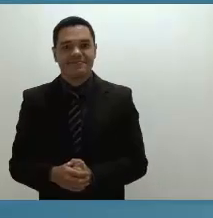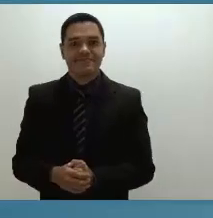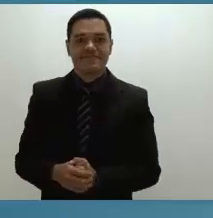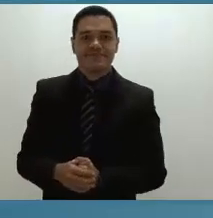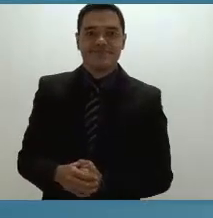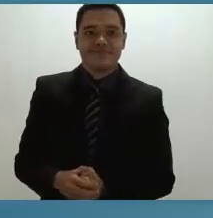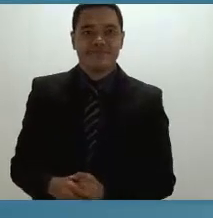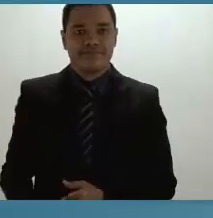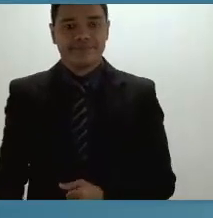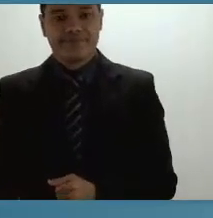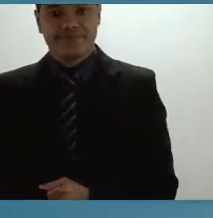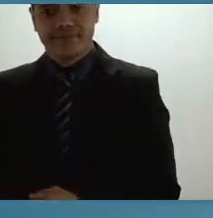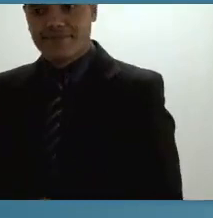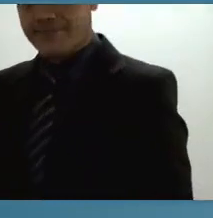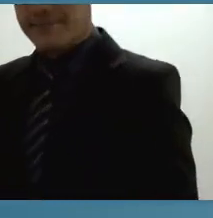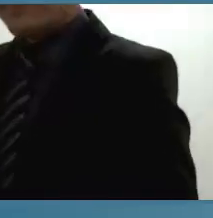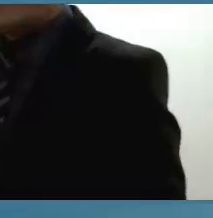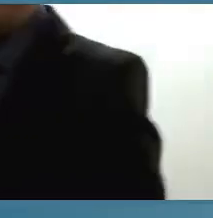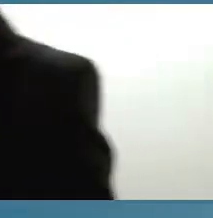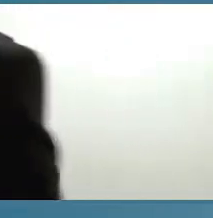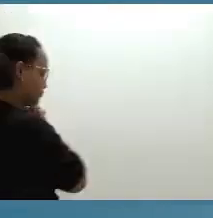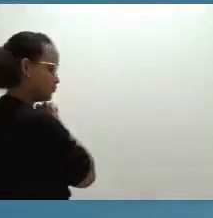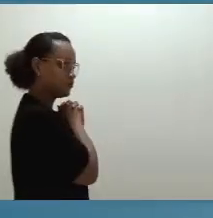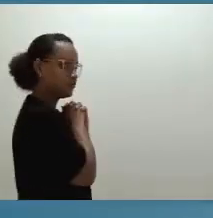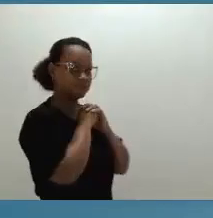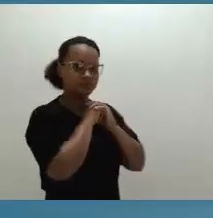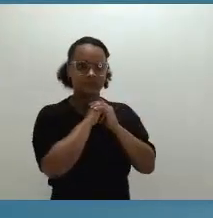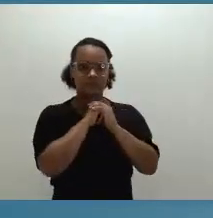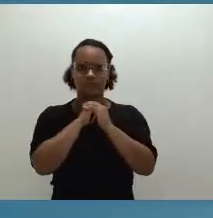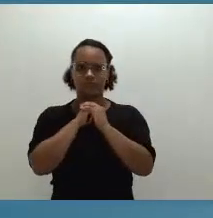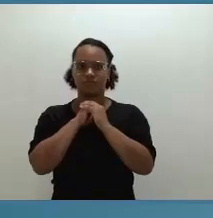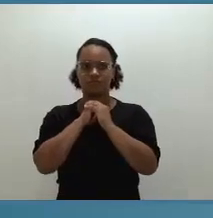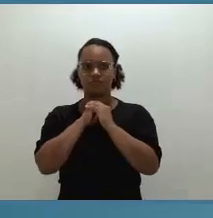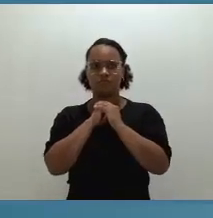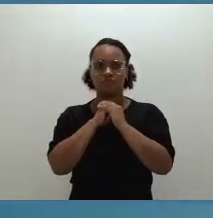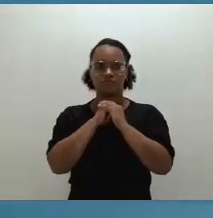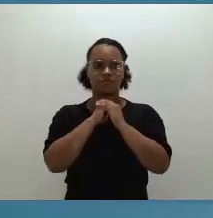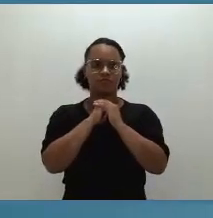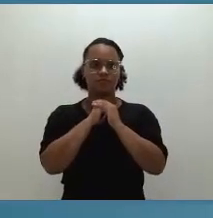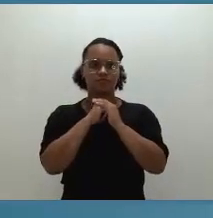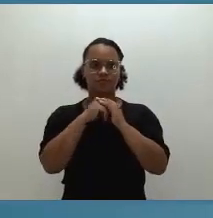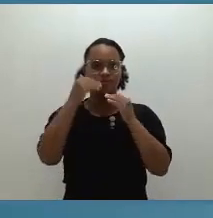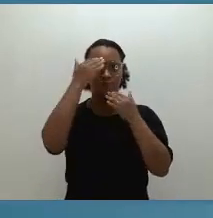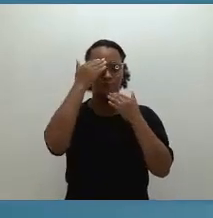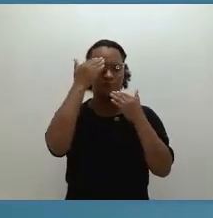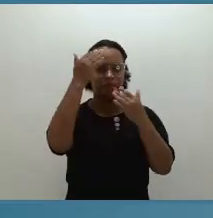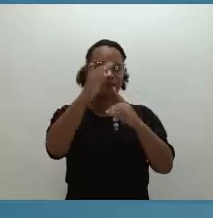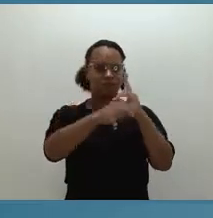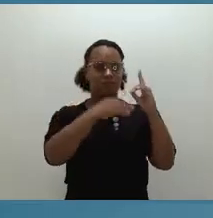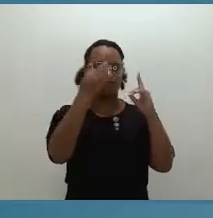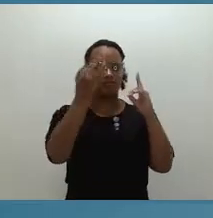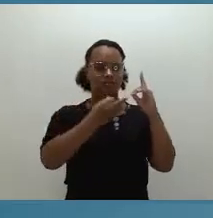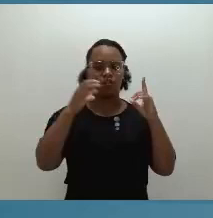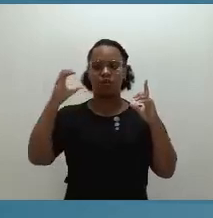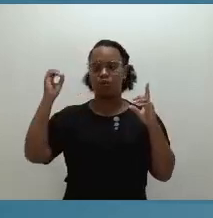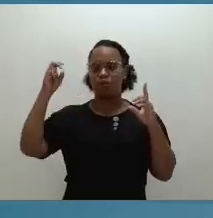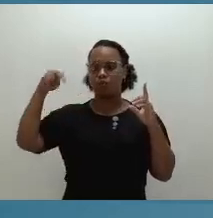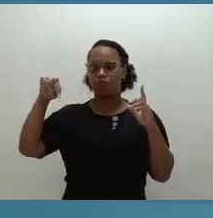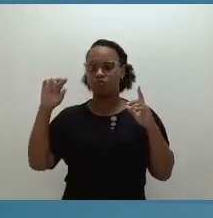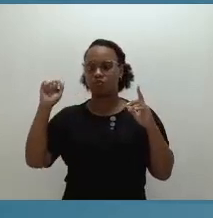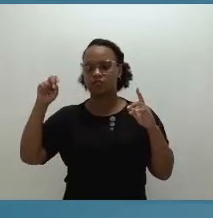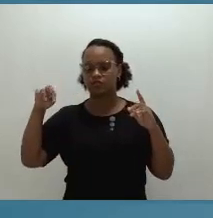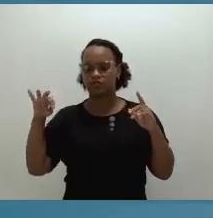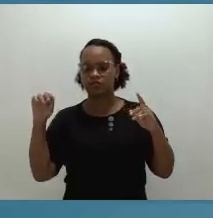Obrigada, desembargador Constantino. Continua a faculdade. Desembargador Ricardo, pode ser a Vossa Excelência.